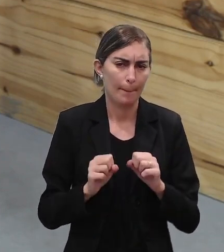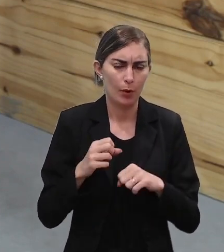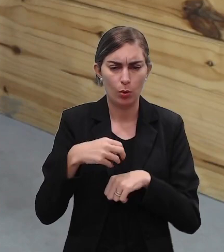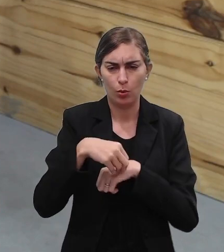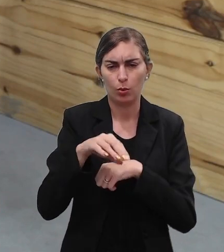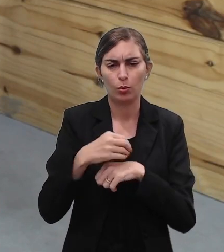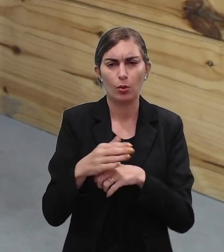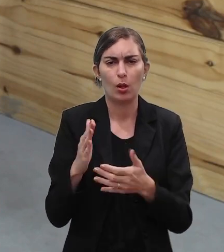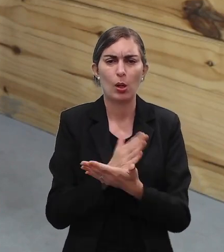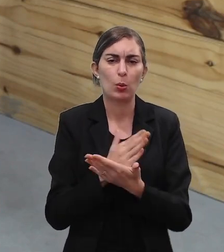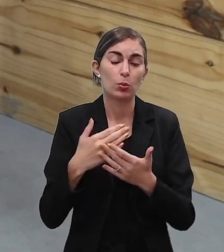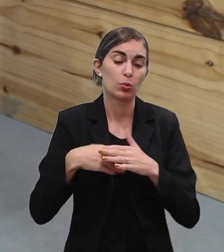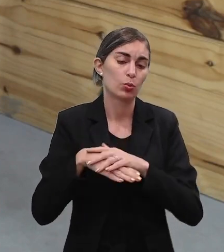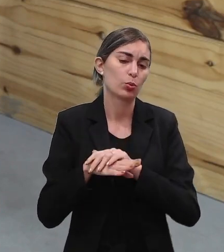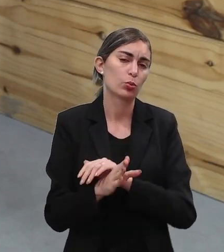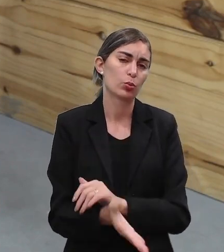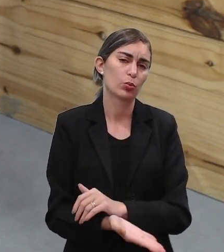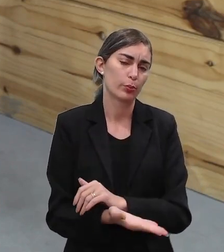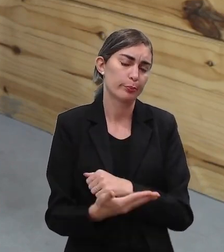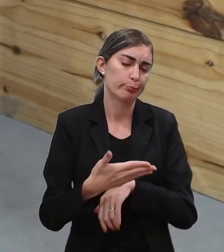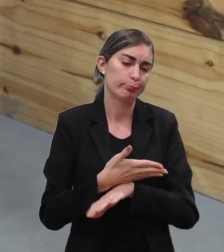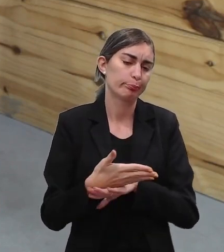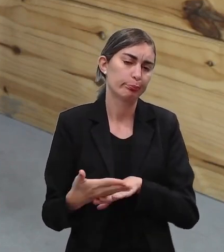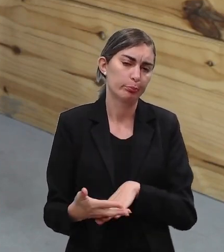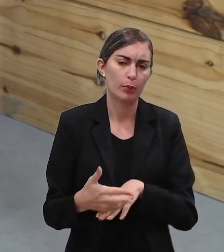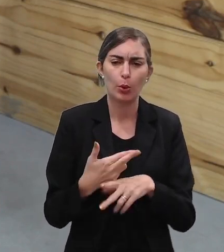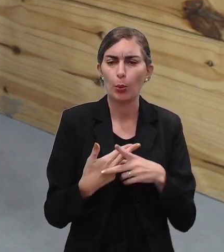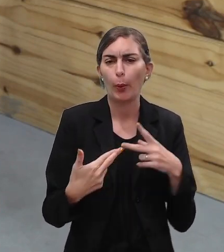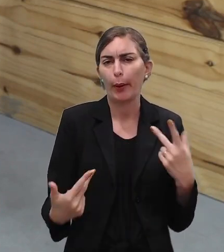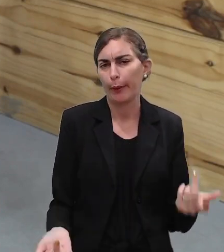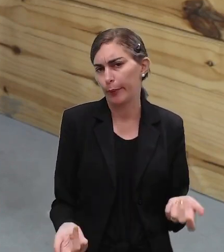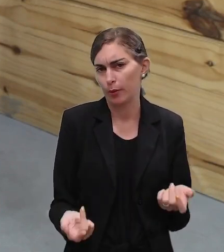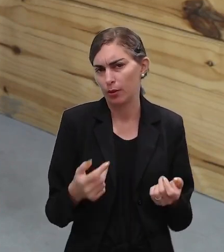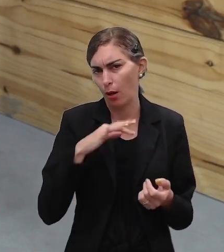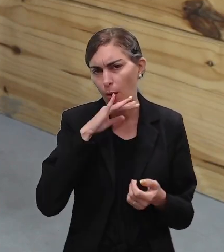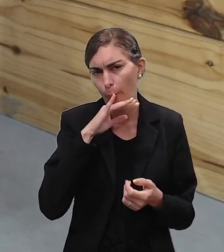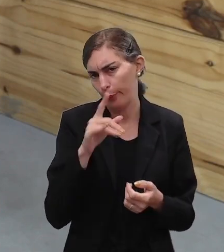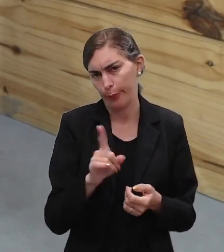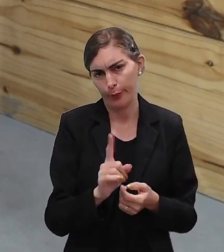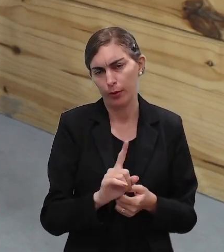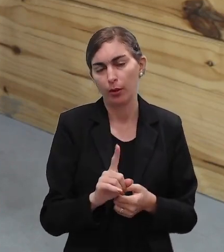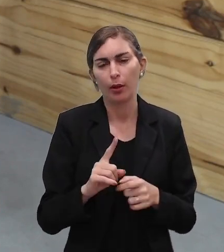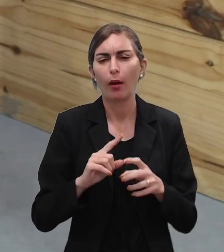alguns vícios. Esses vícios não são coisas ruins, pelo contrário,